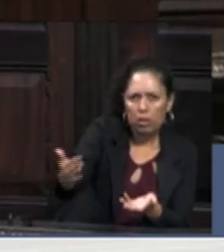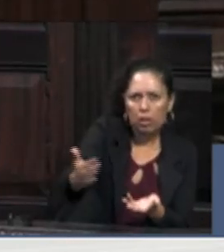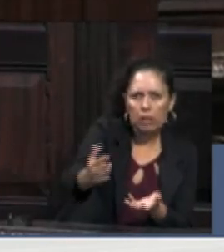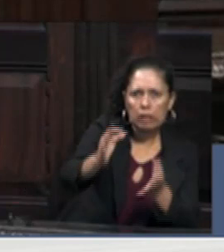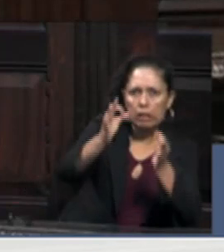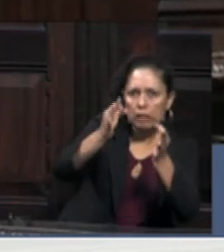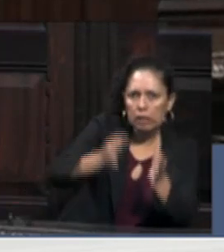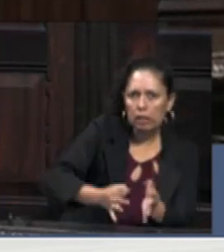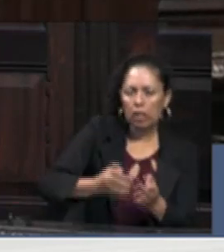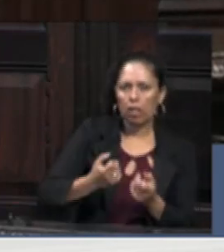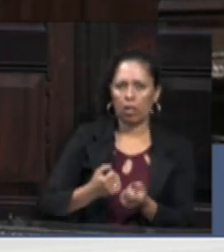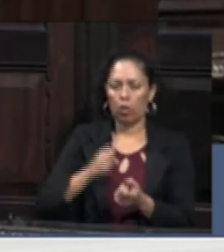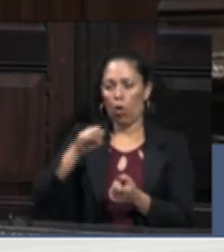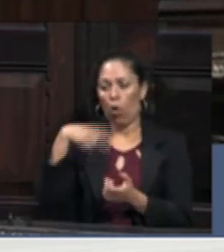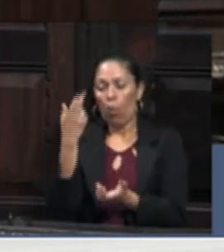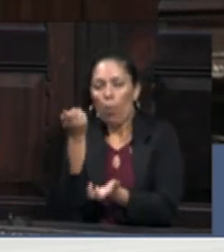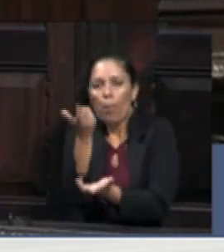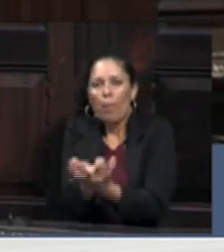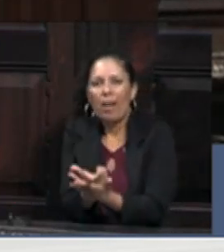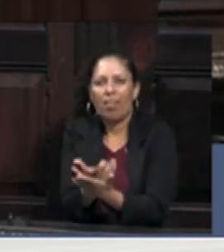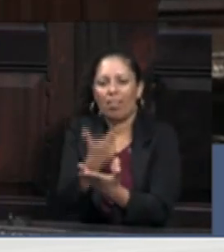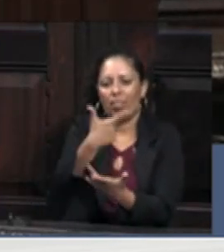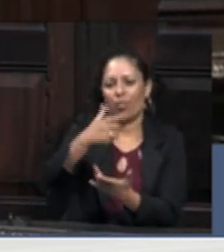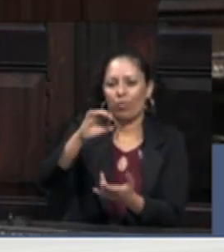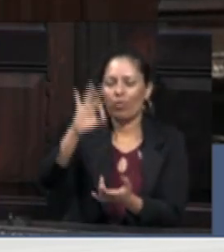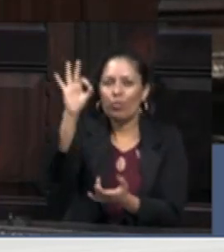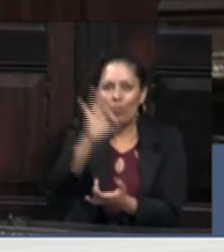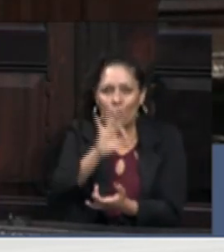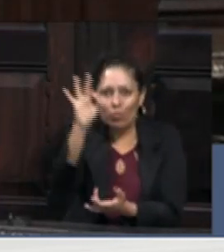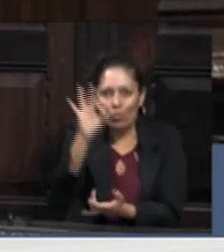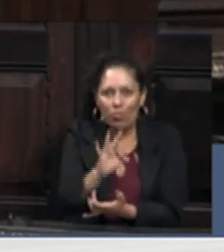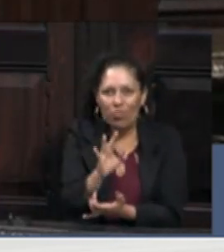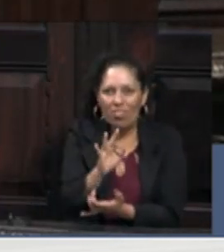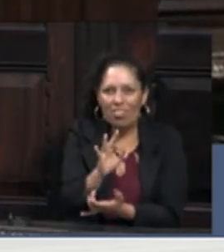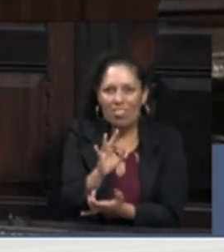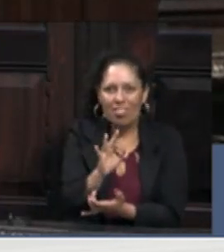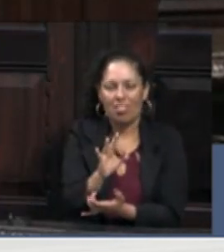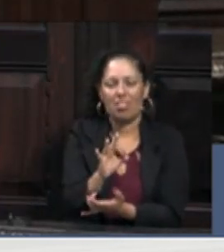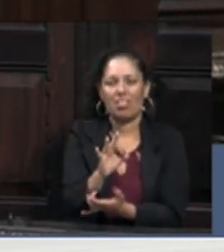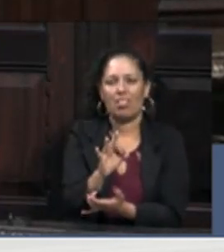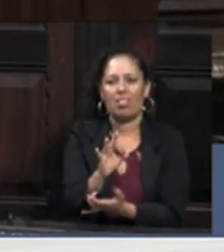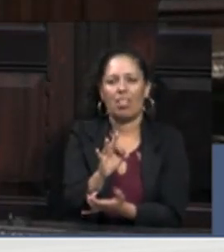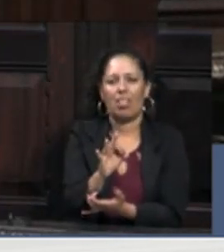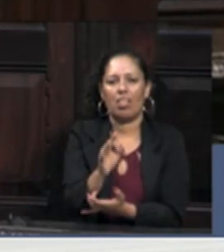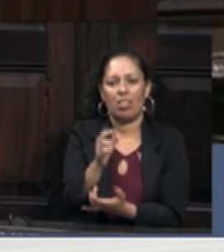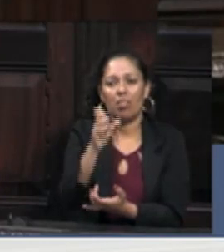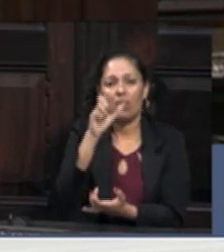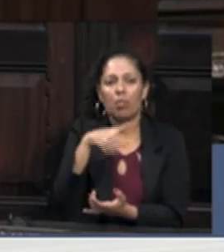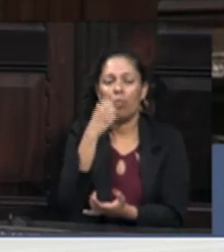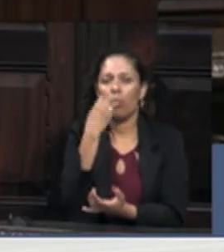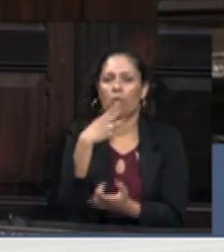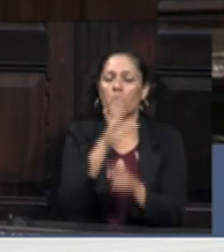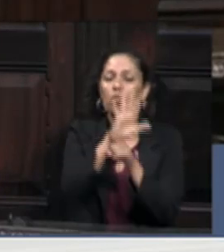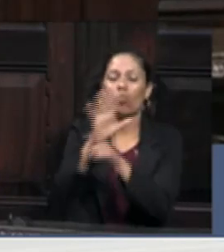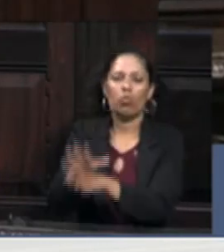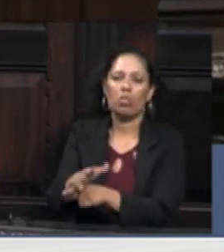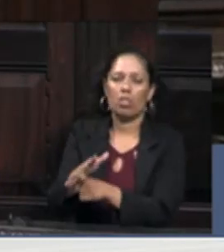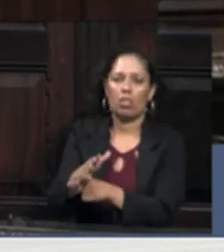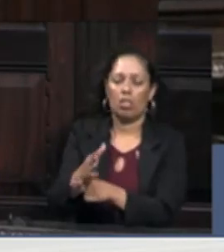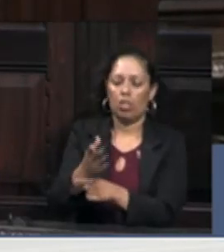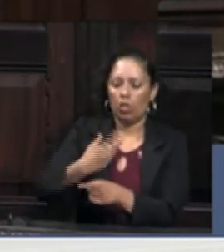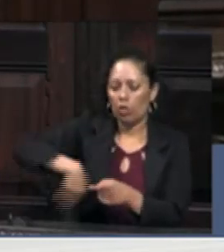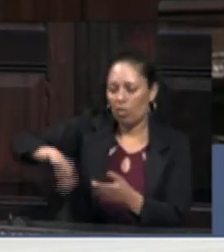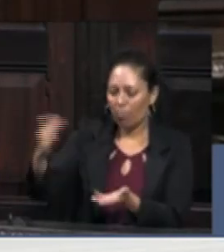20% dessa dívida ativa, nós estamos falando da bagatela de 15 bilhões de reais. Ora, a arrecadação com a dívida